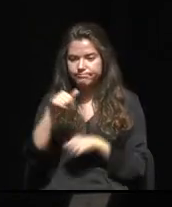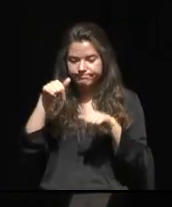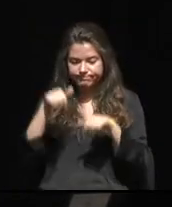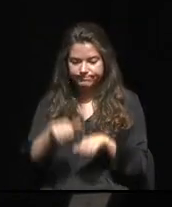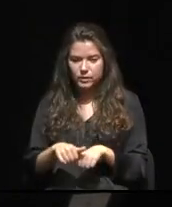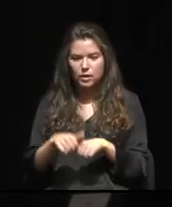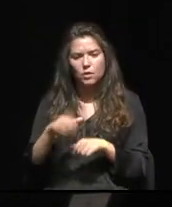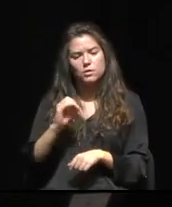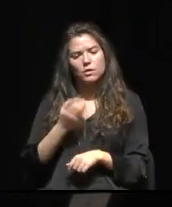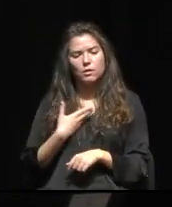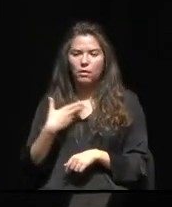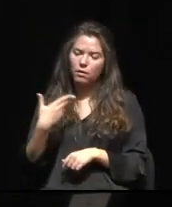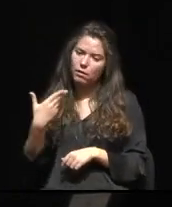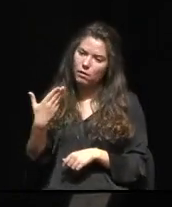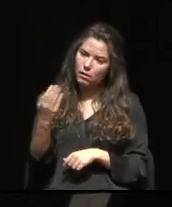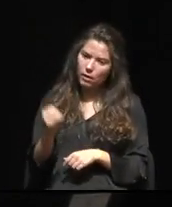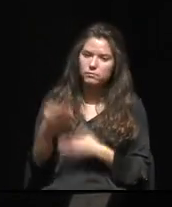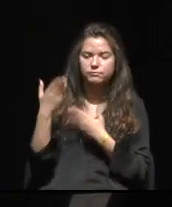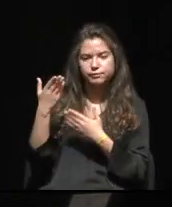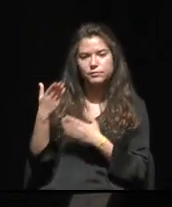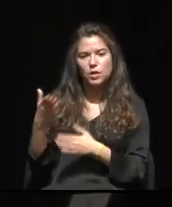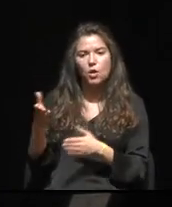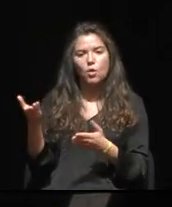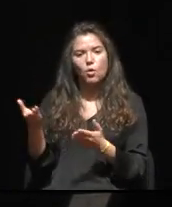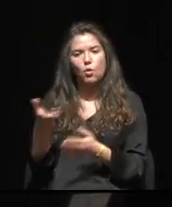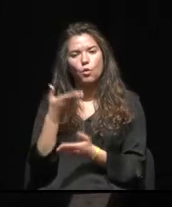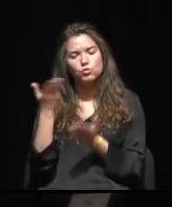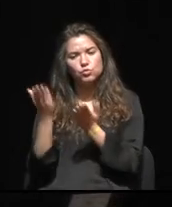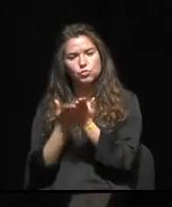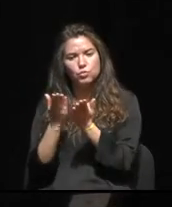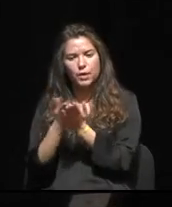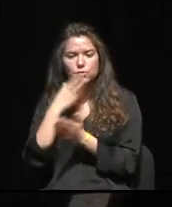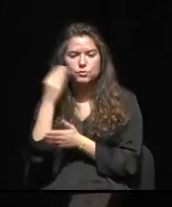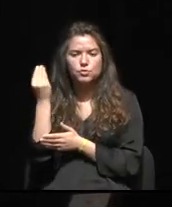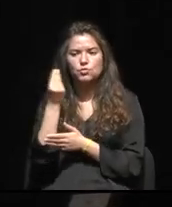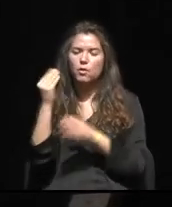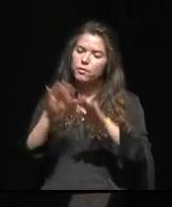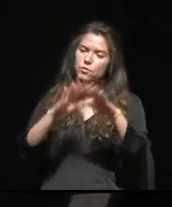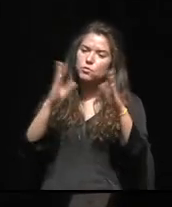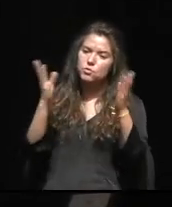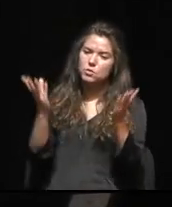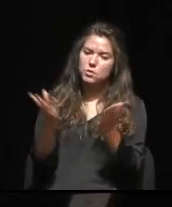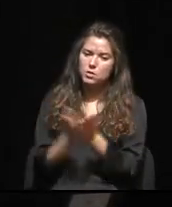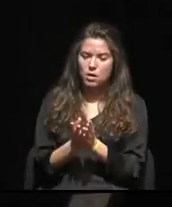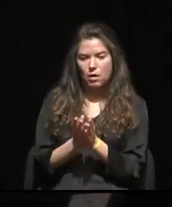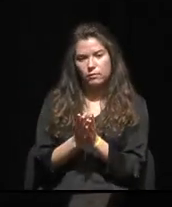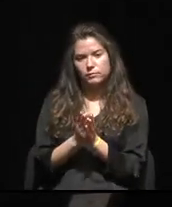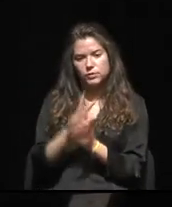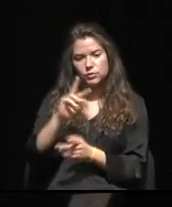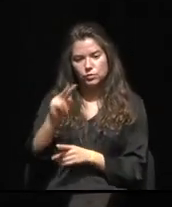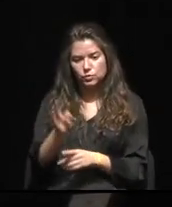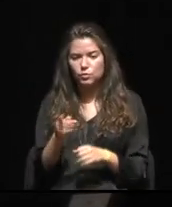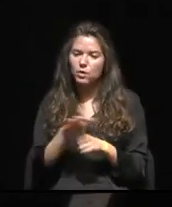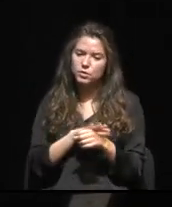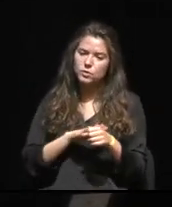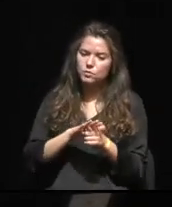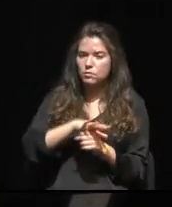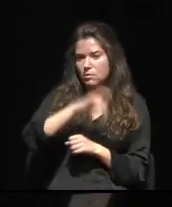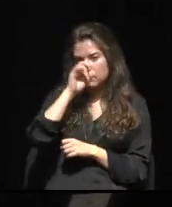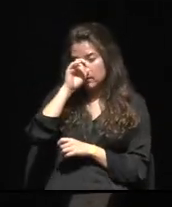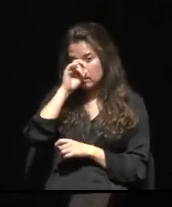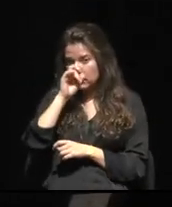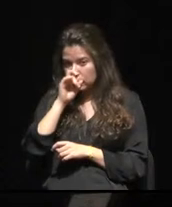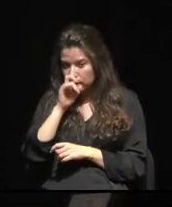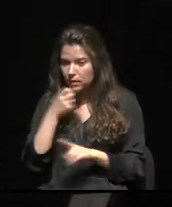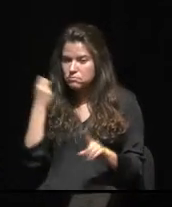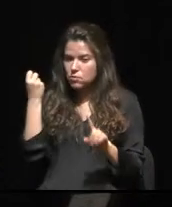Saúda em primeiro lugar os estudantes e os jovens em geral pela passagem de duas das ef mérites que lembram grande parte